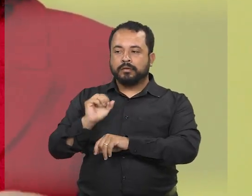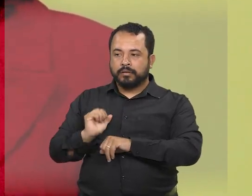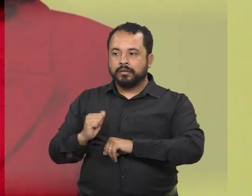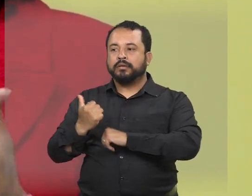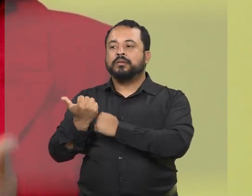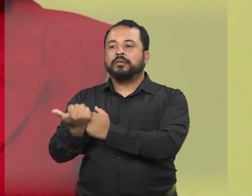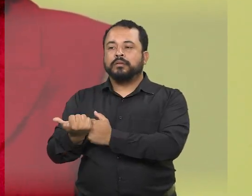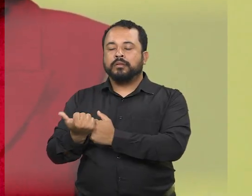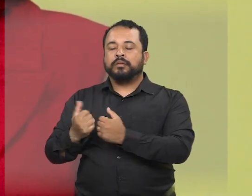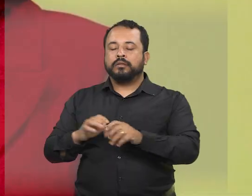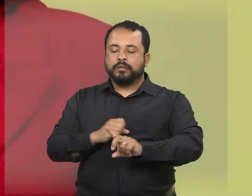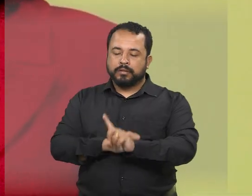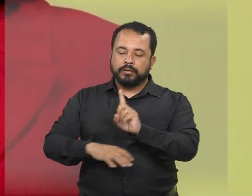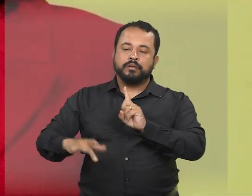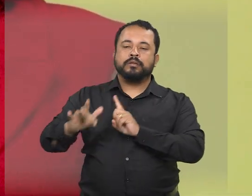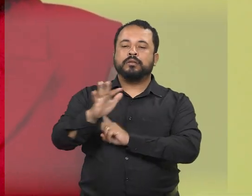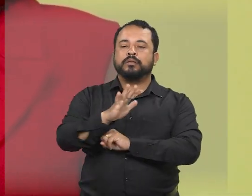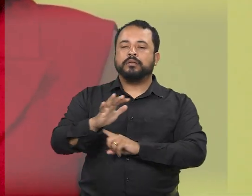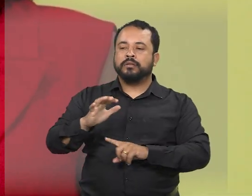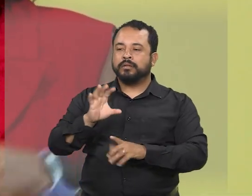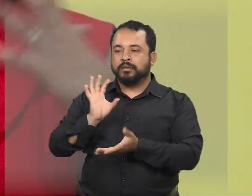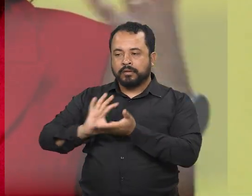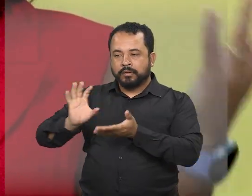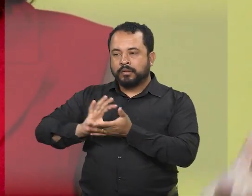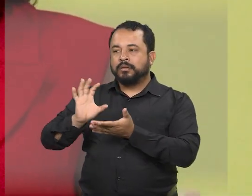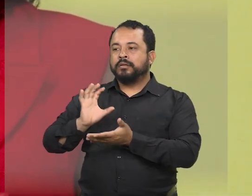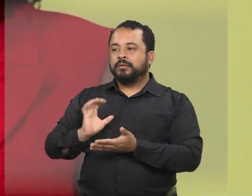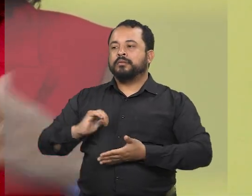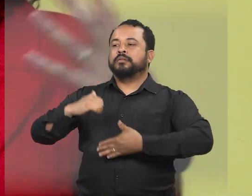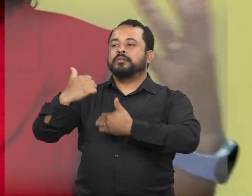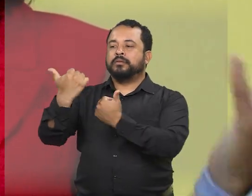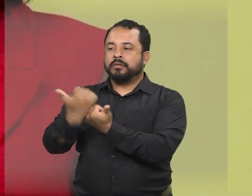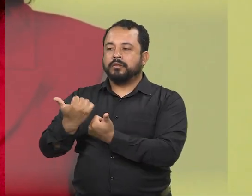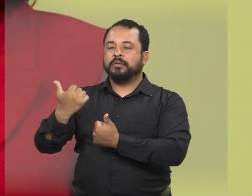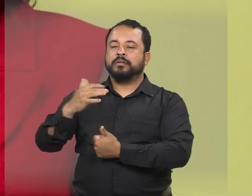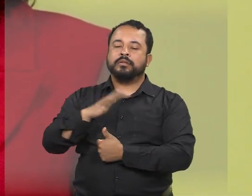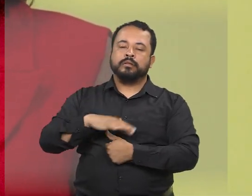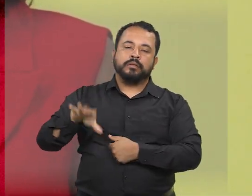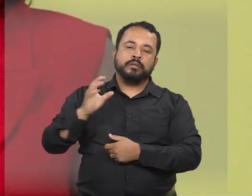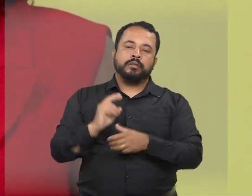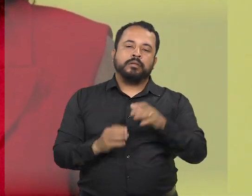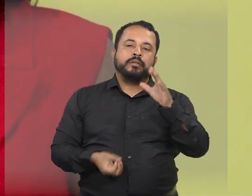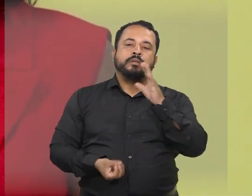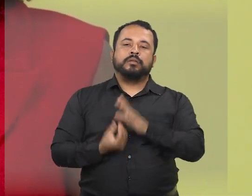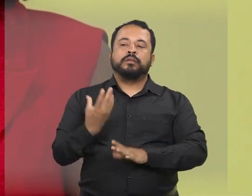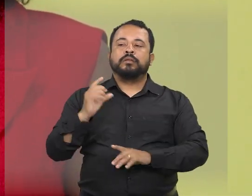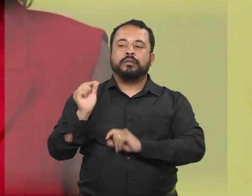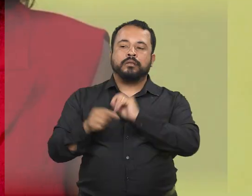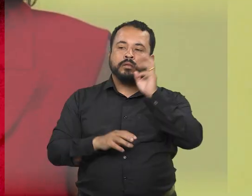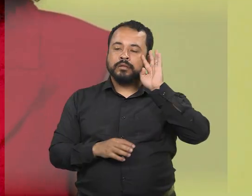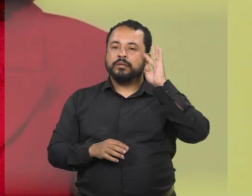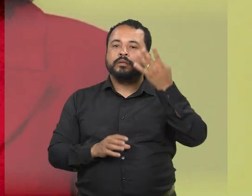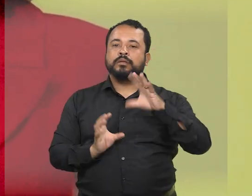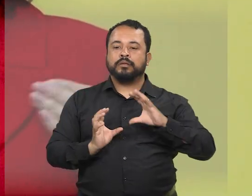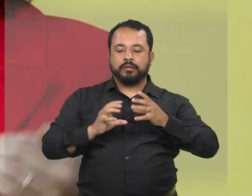foi atingida. Então foi cunhada, foi idealizada essa solução de um comitê gestor